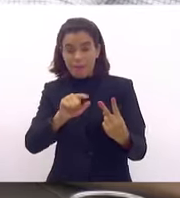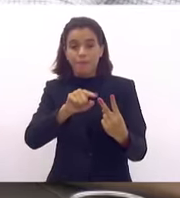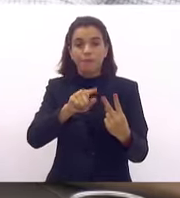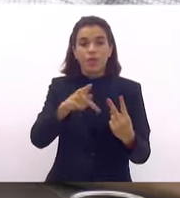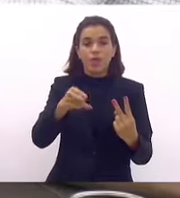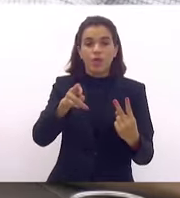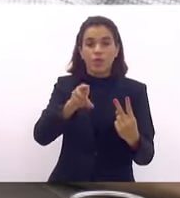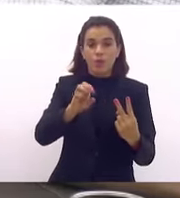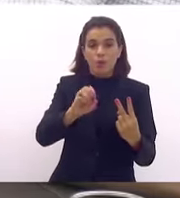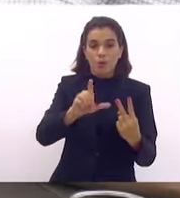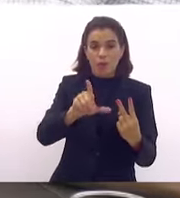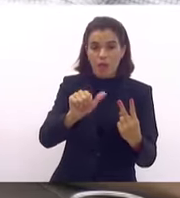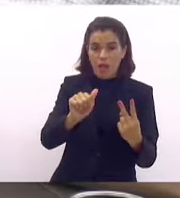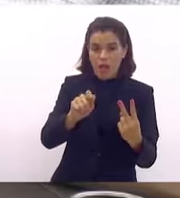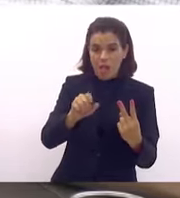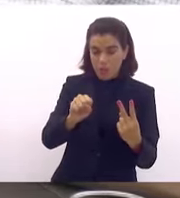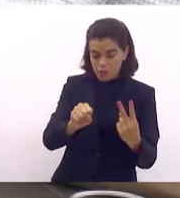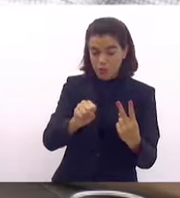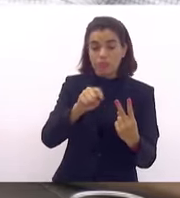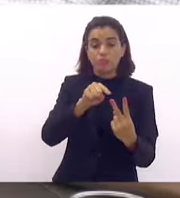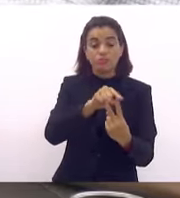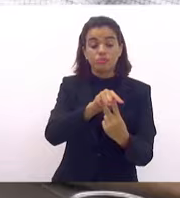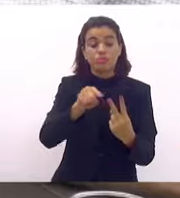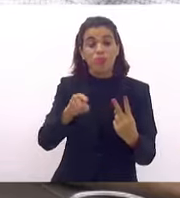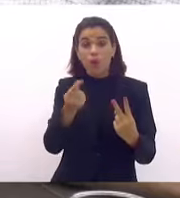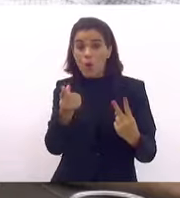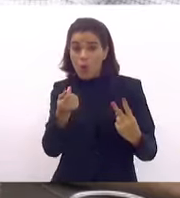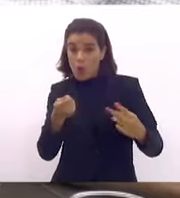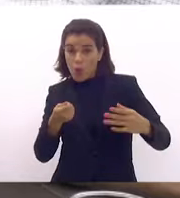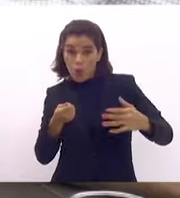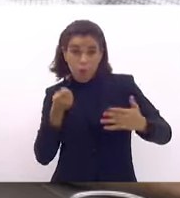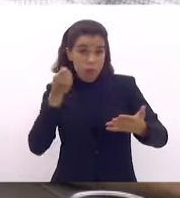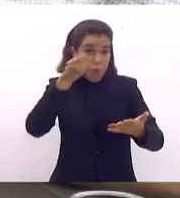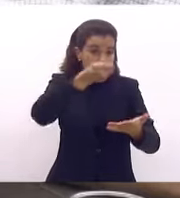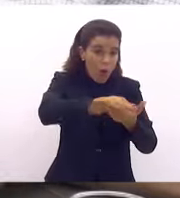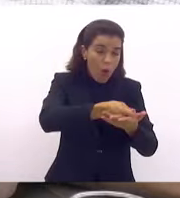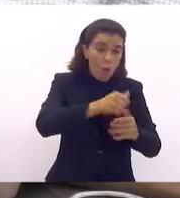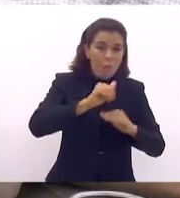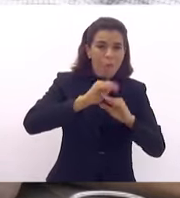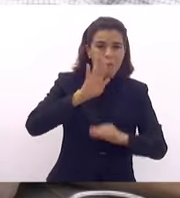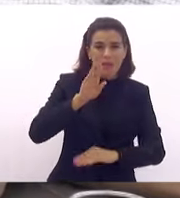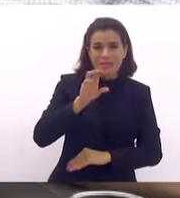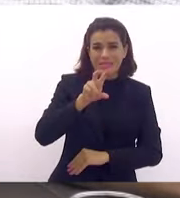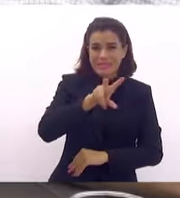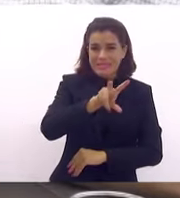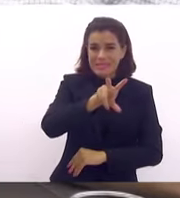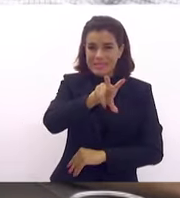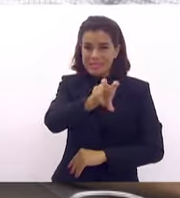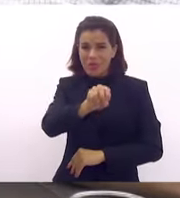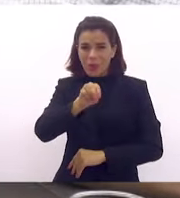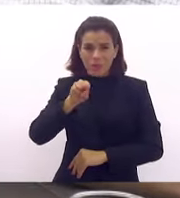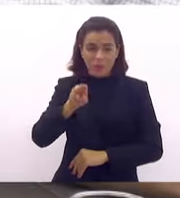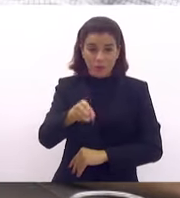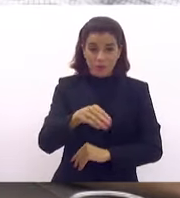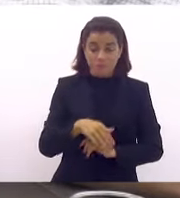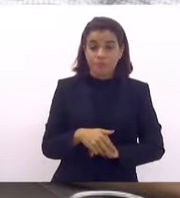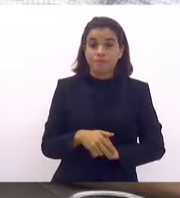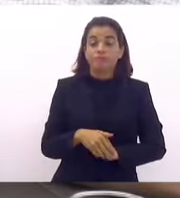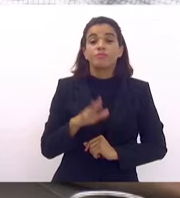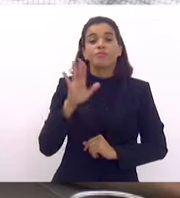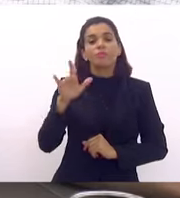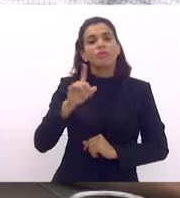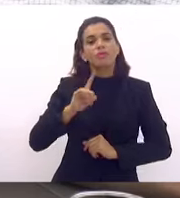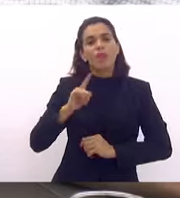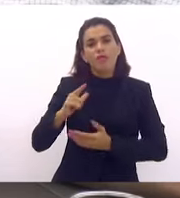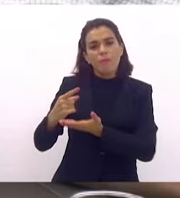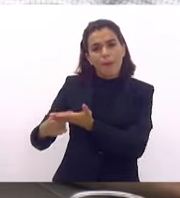resolver as questões do saneamento da água eram mais de 50 anos. Então, houve uma demanda dos prefeitos, da população. Então, na